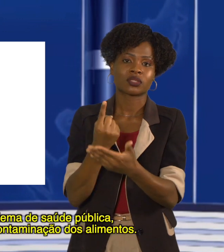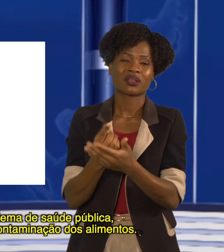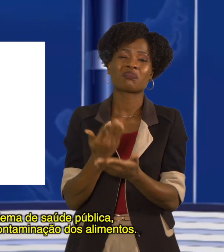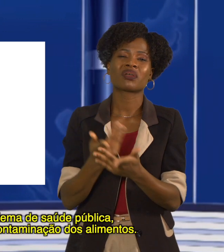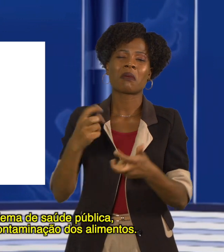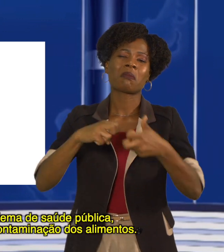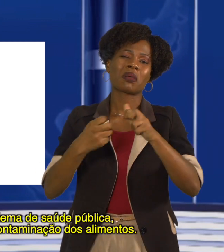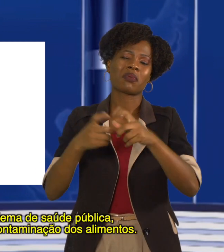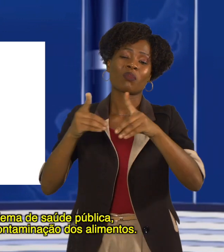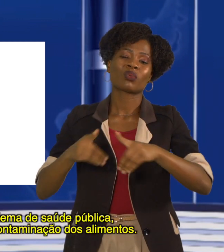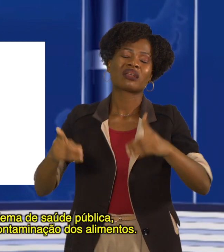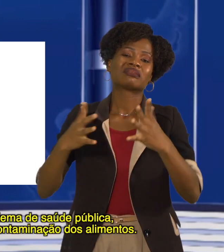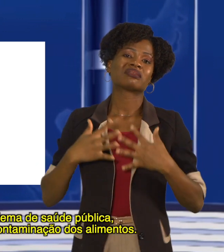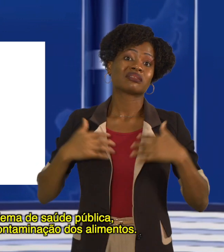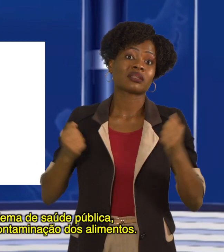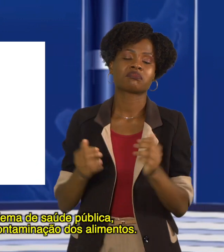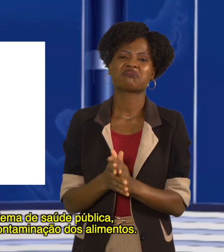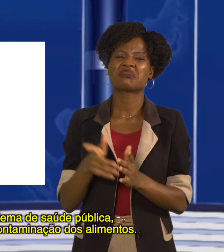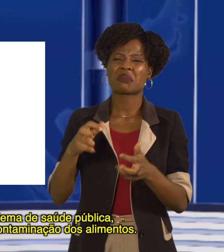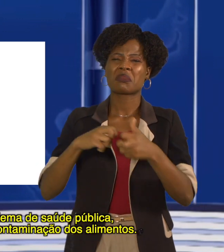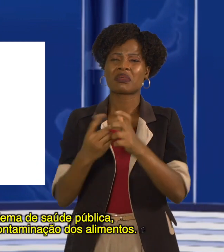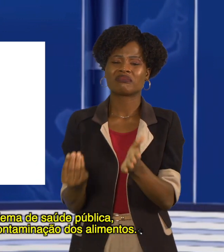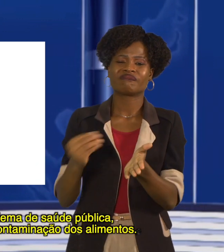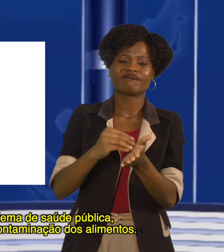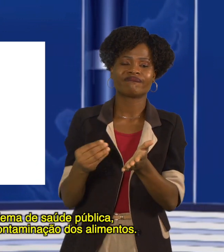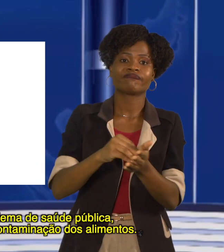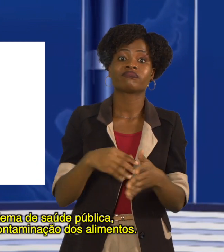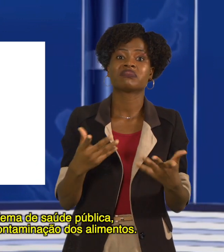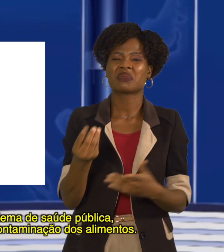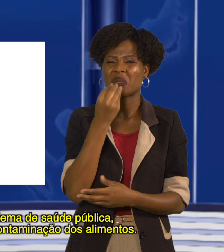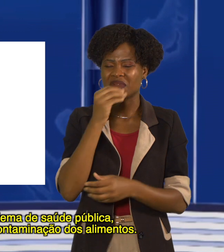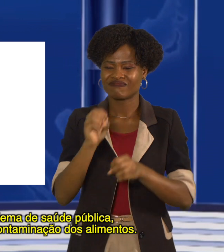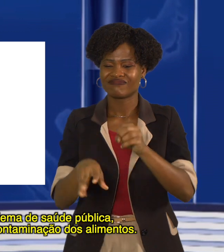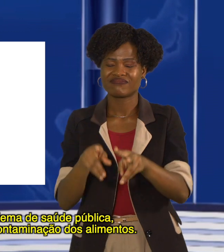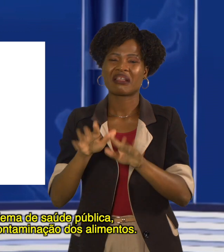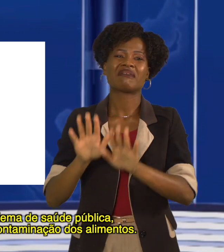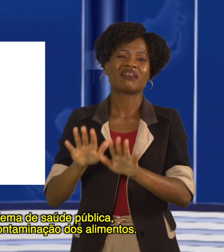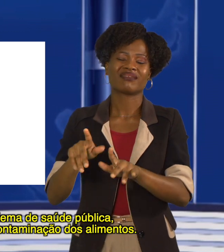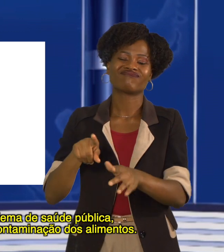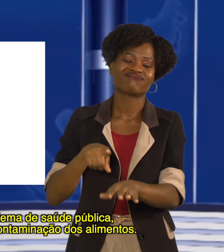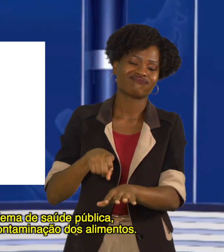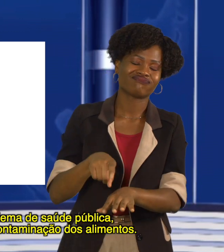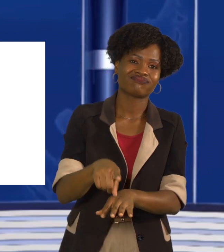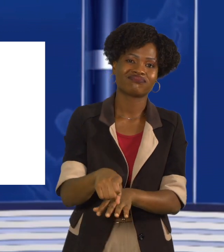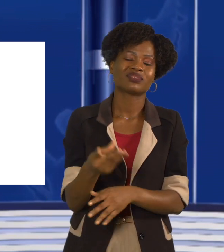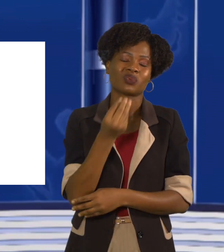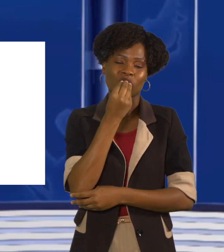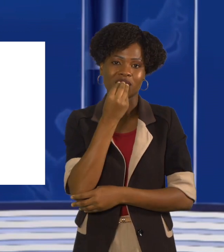constituir um problema de saúde pública, pois aumentam o risco de contaminação dos alimentos.